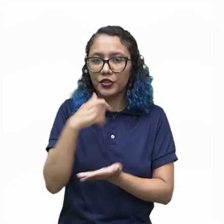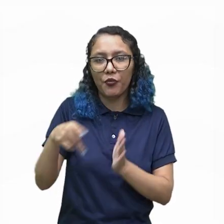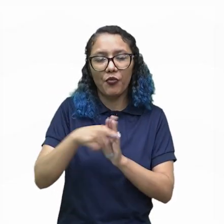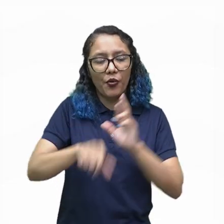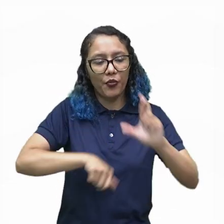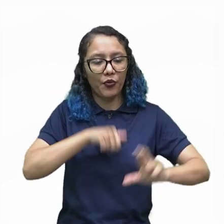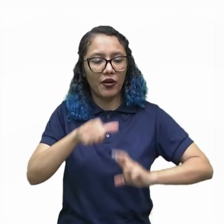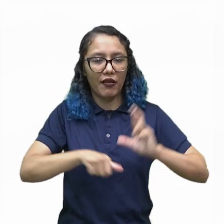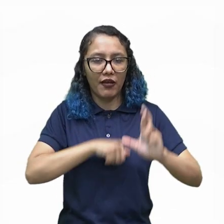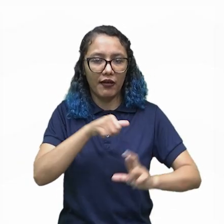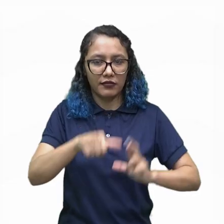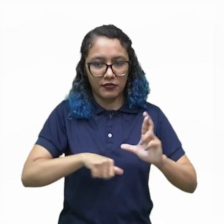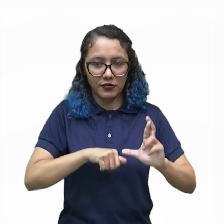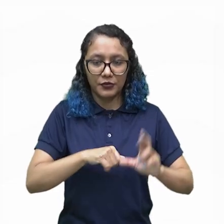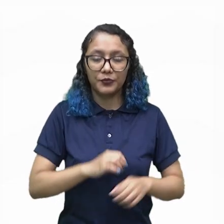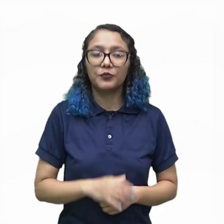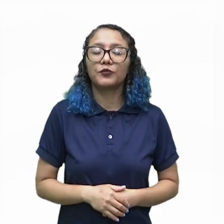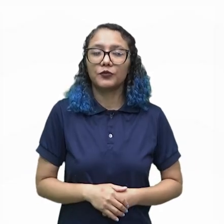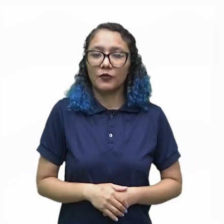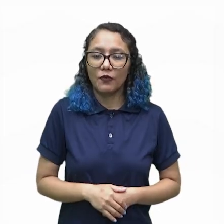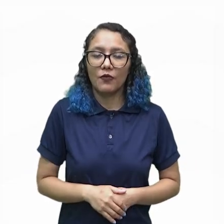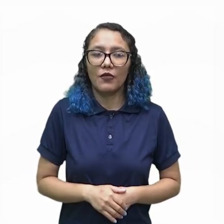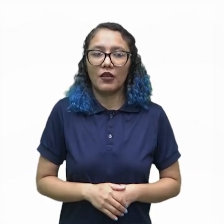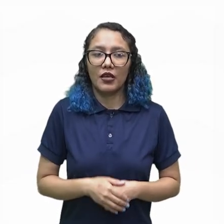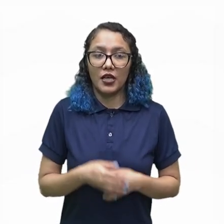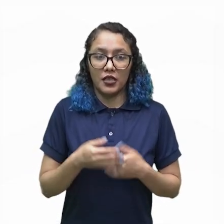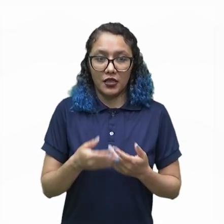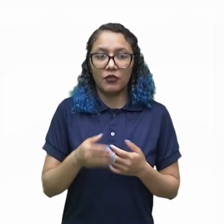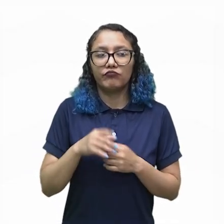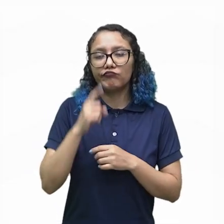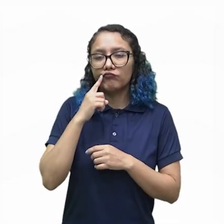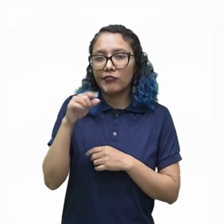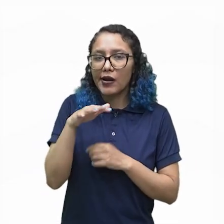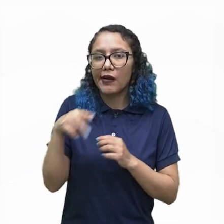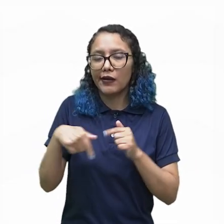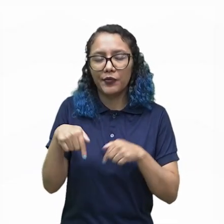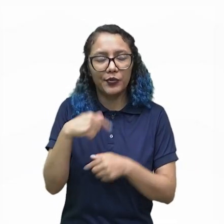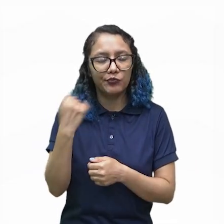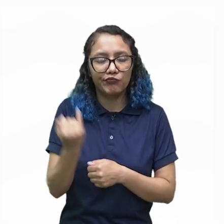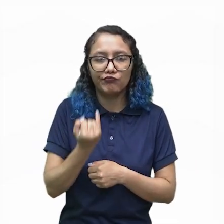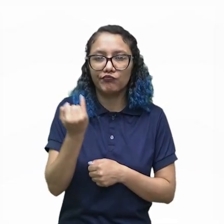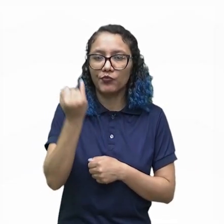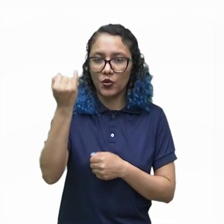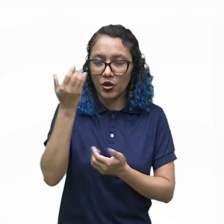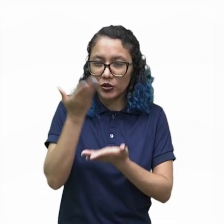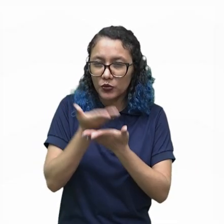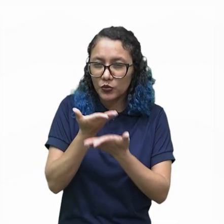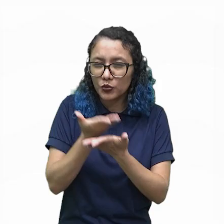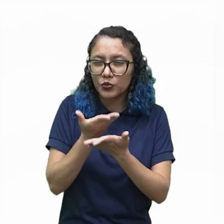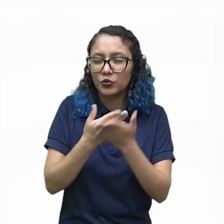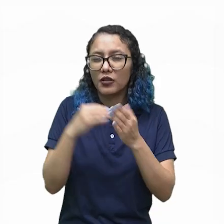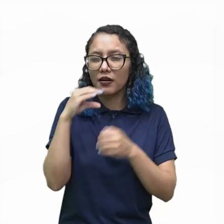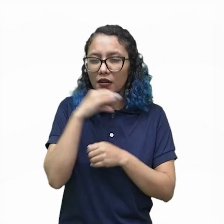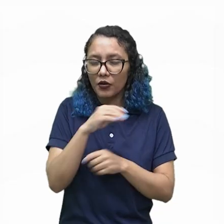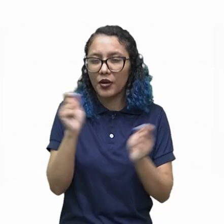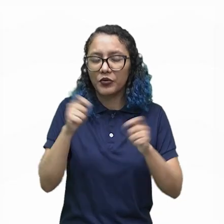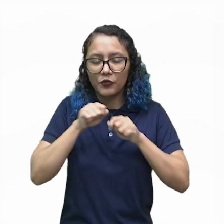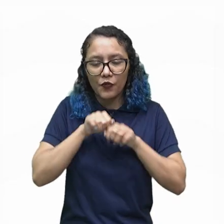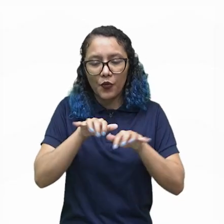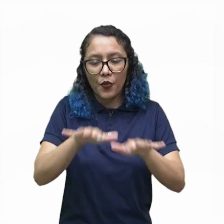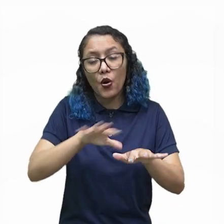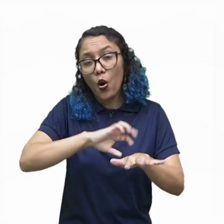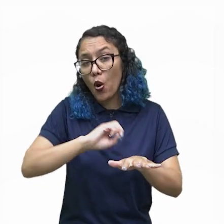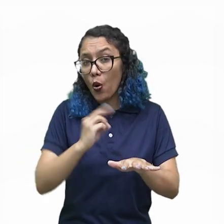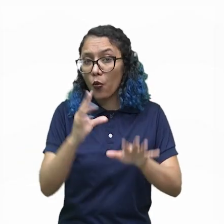tá? Então, a termoquímica é justamente essa parte da química tão importante que estuda esse calor que pode ser liberado